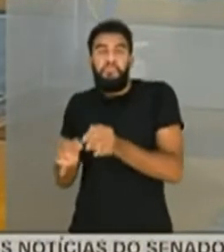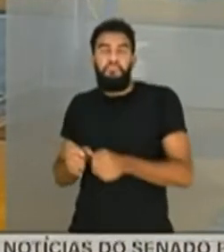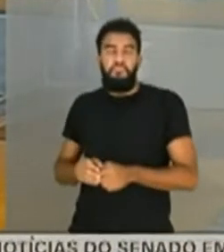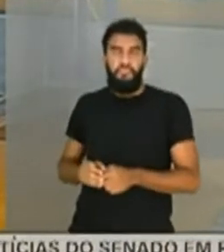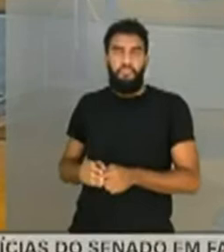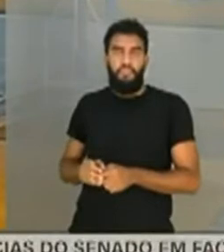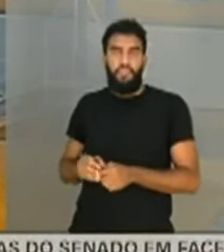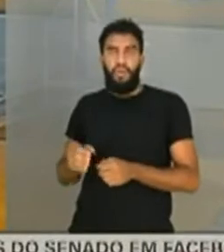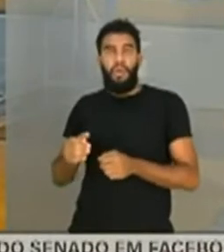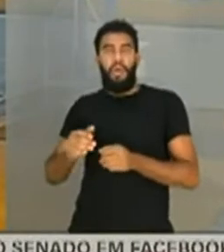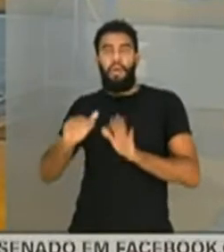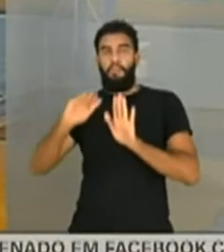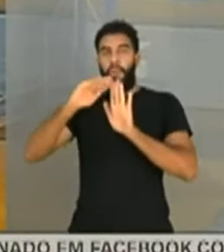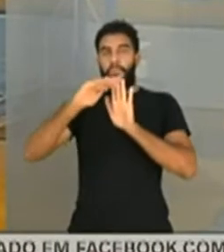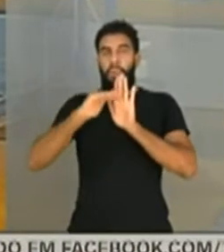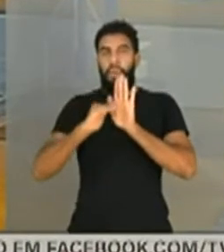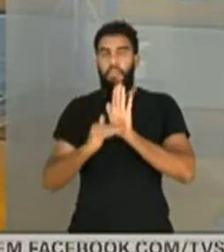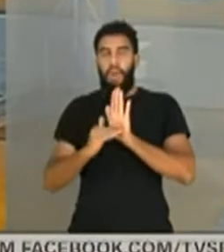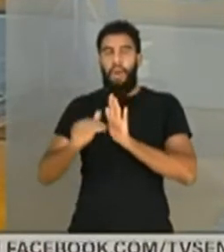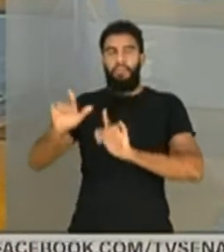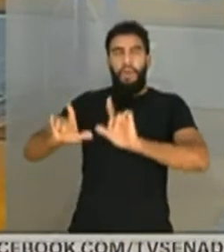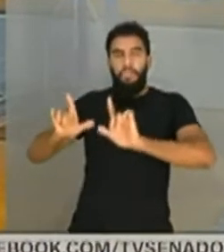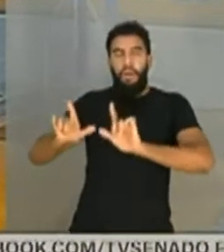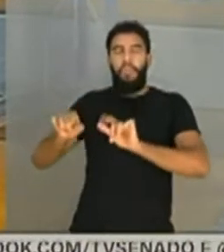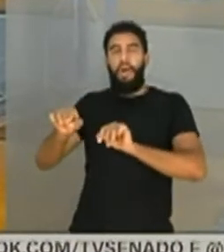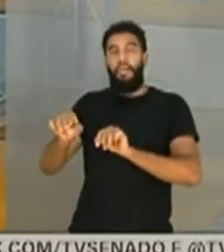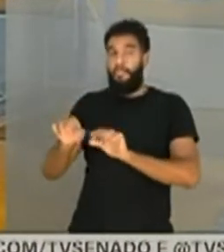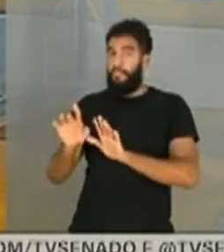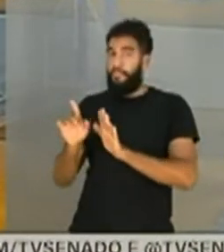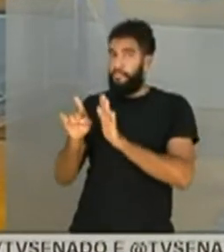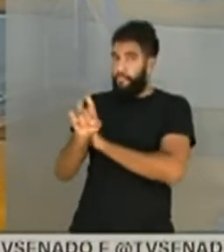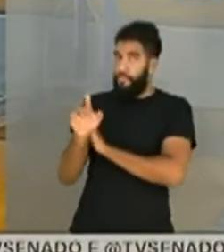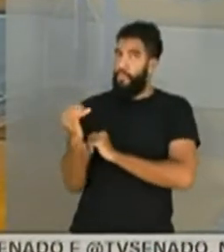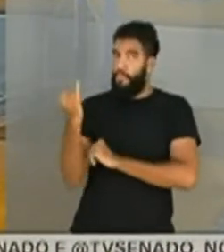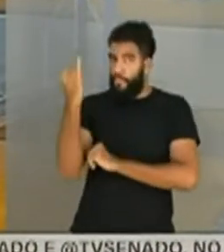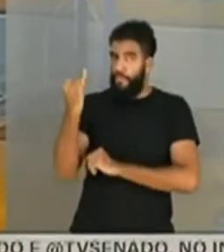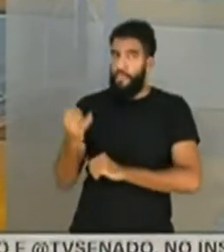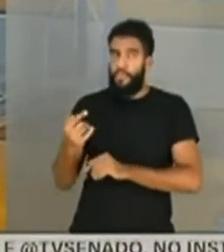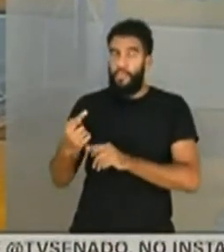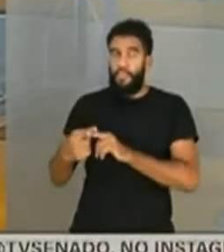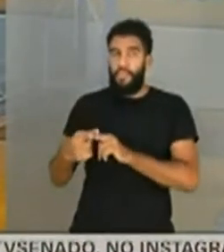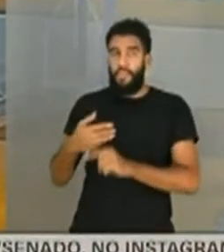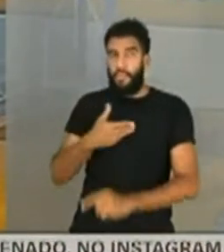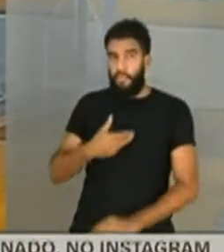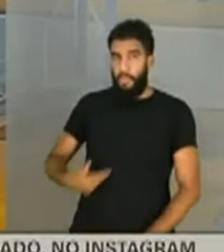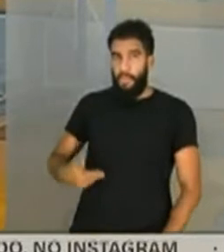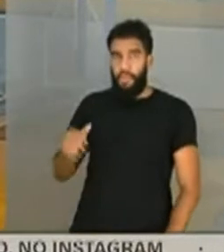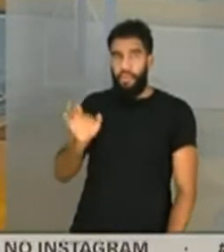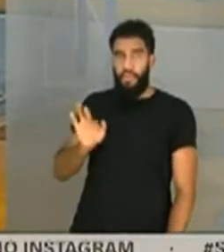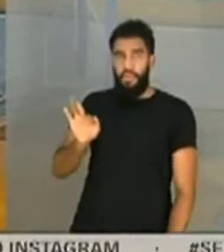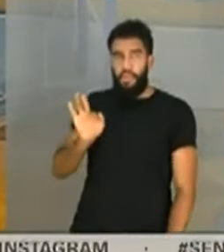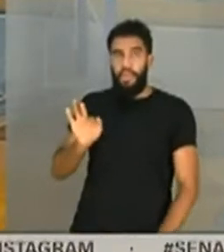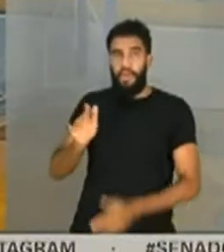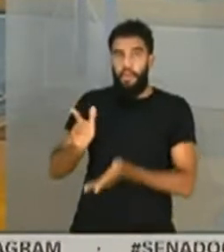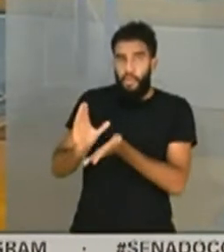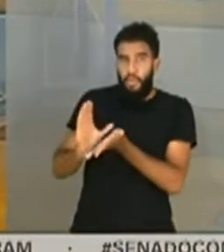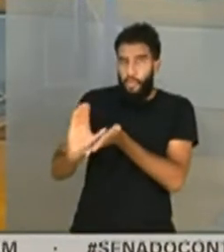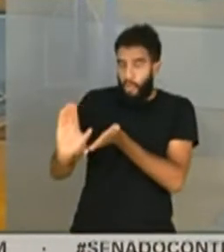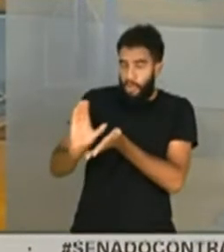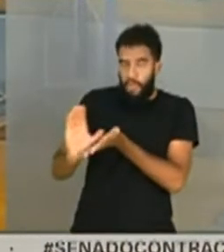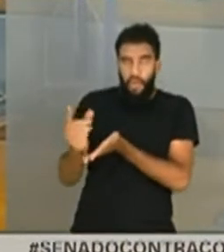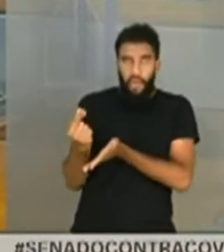a programação e as operações da rede? Uma pergunta importante. O governo federal investe